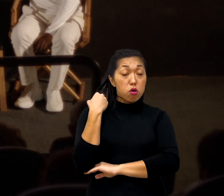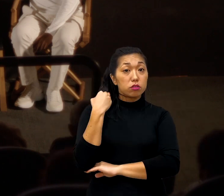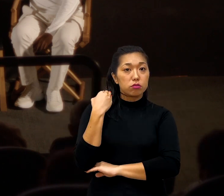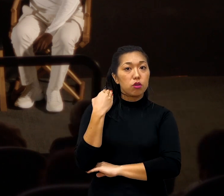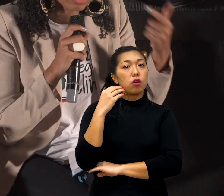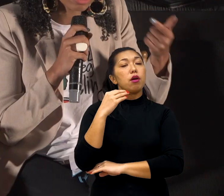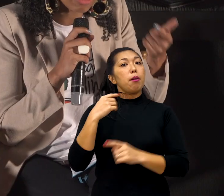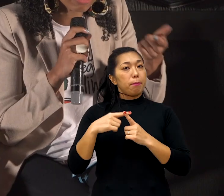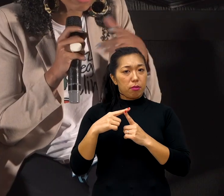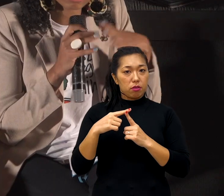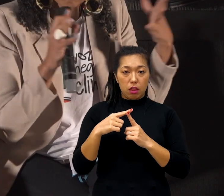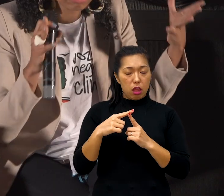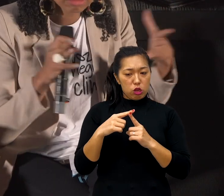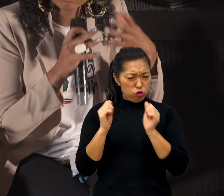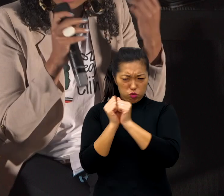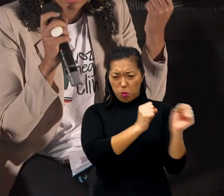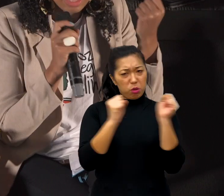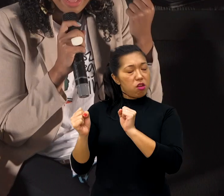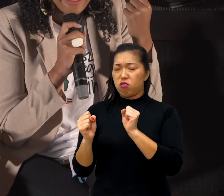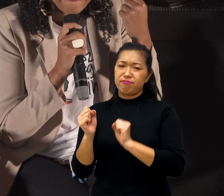poderosos. Porque, quando ele estava vivo,